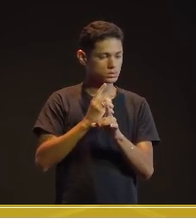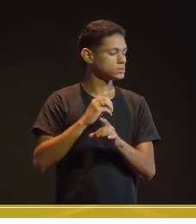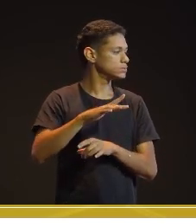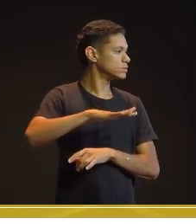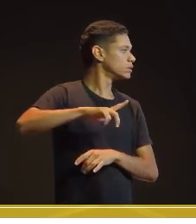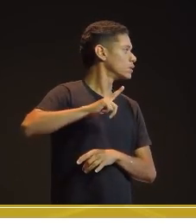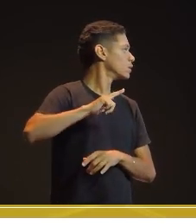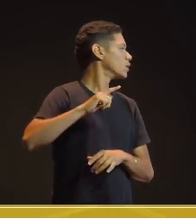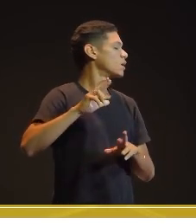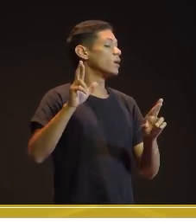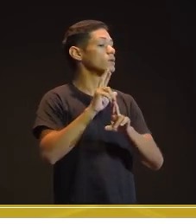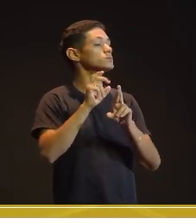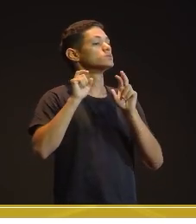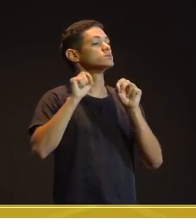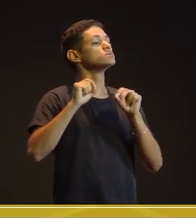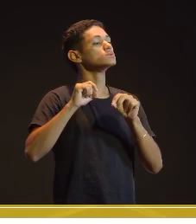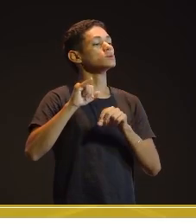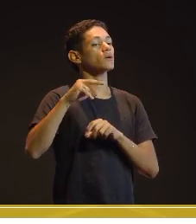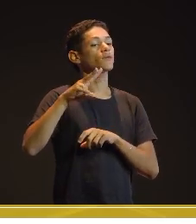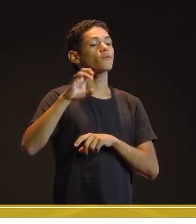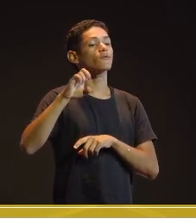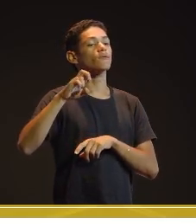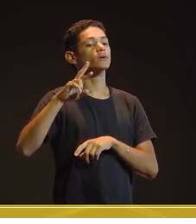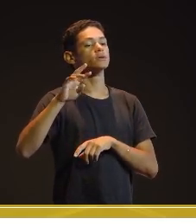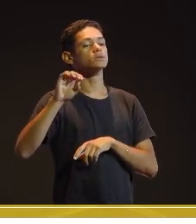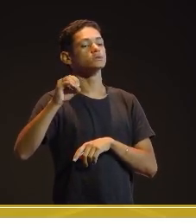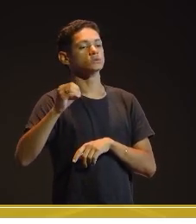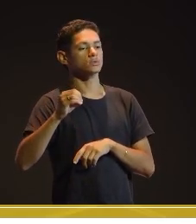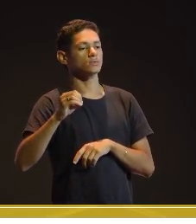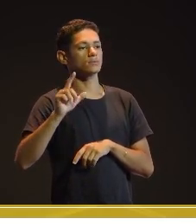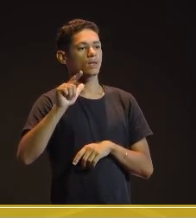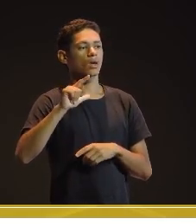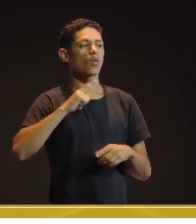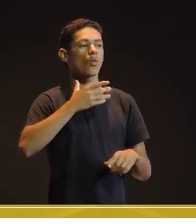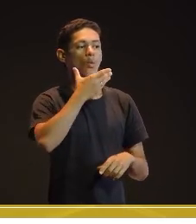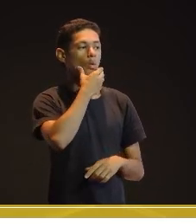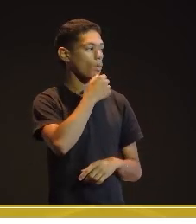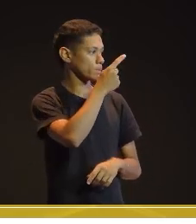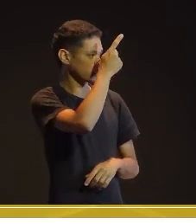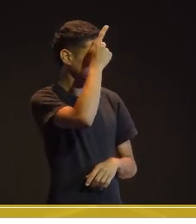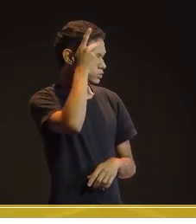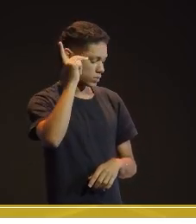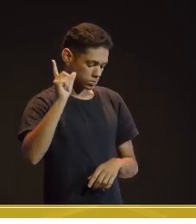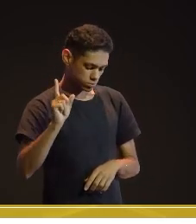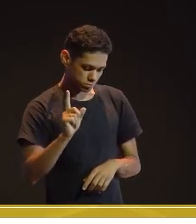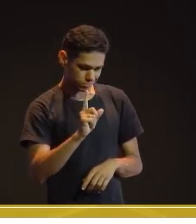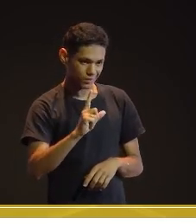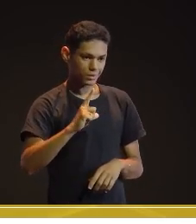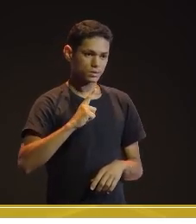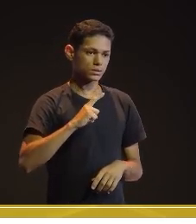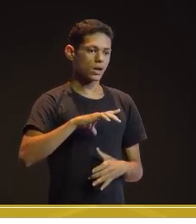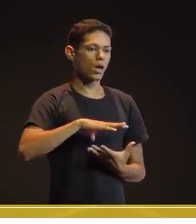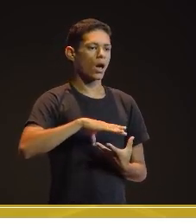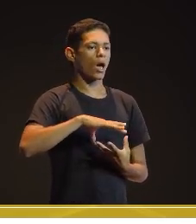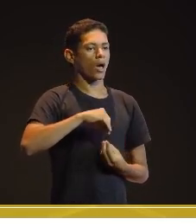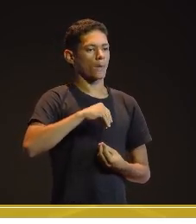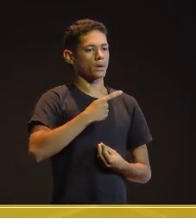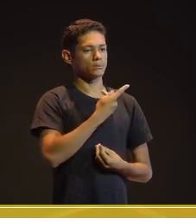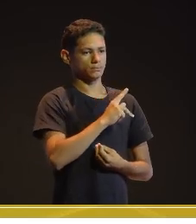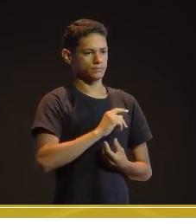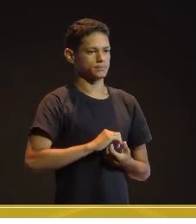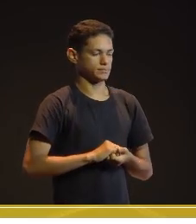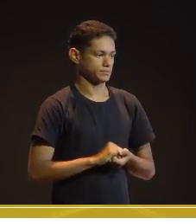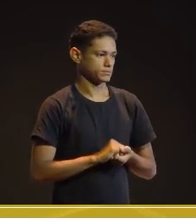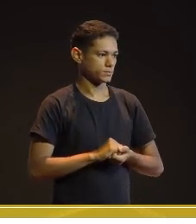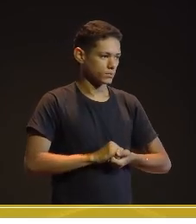estão relacionados ao inversor, que é o cara que é a alma do negócio, não é?